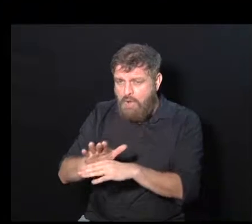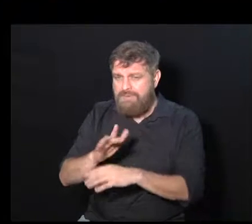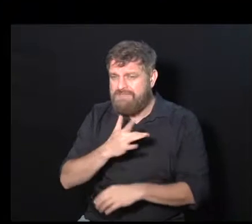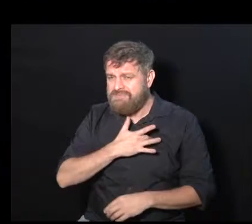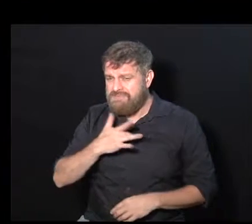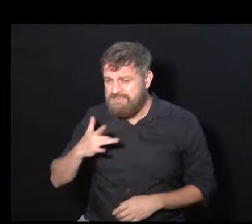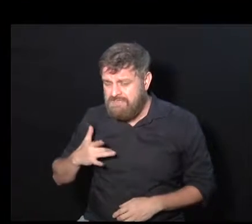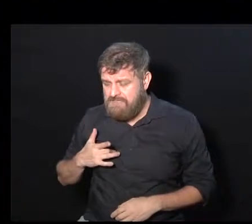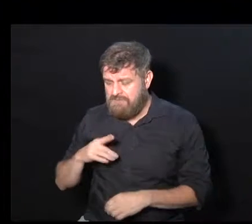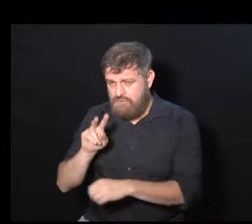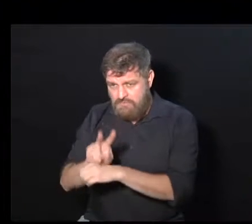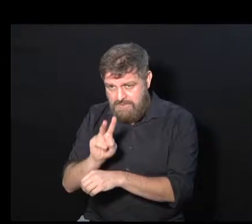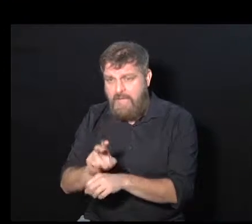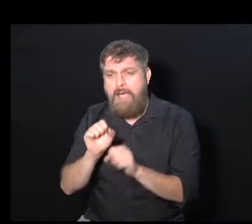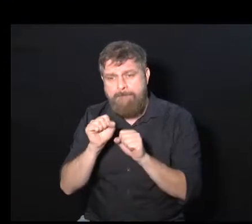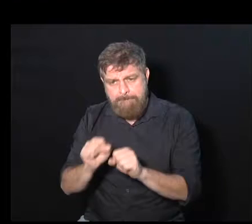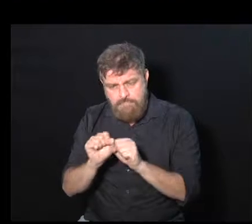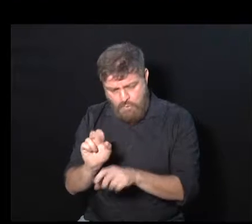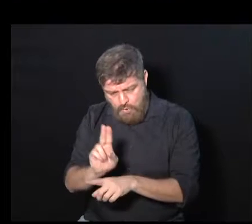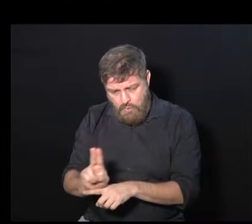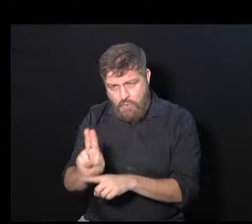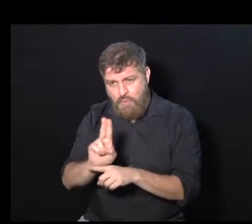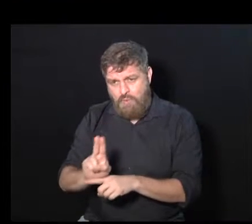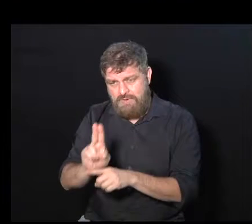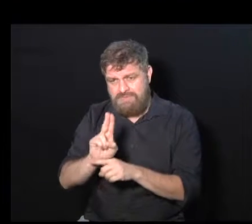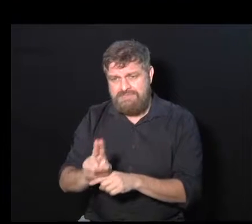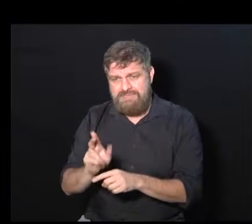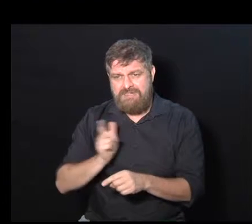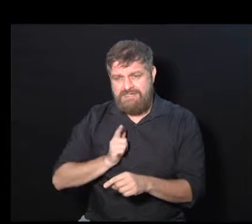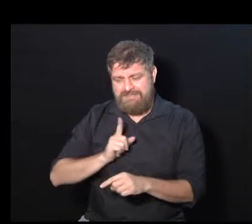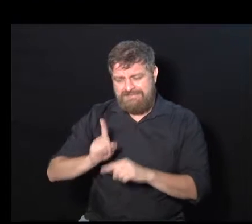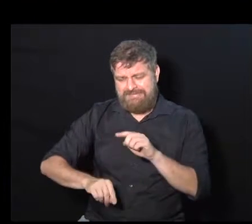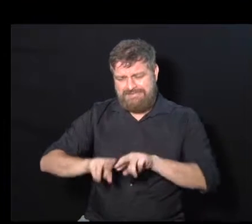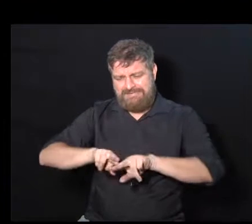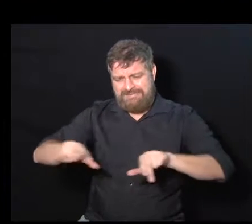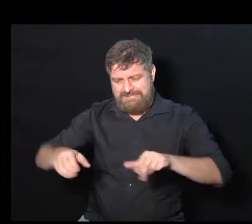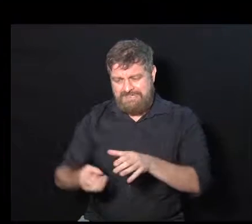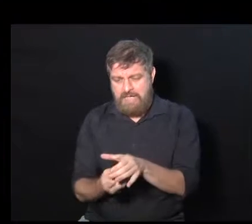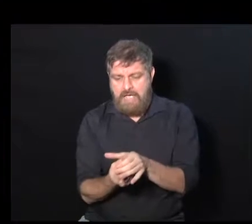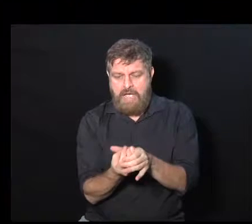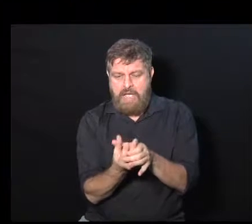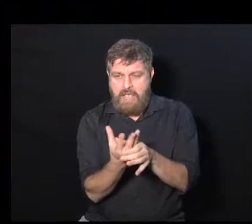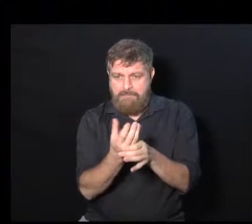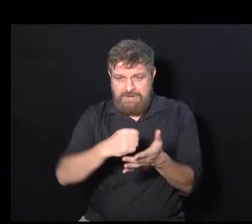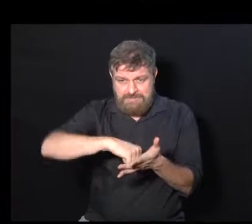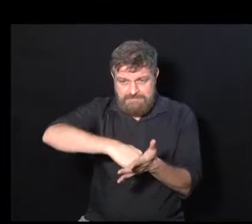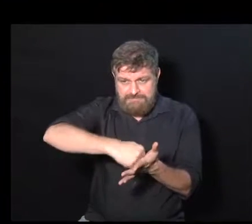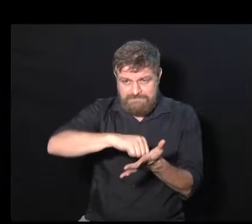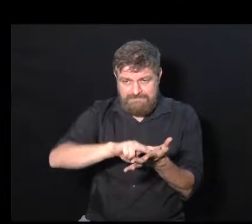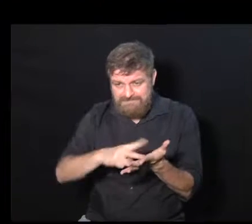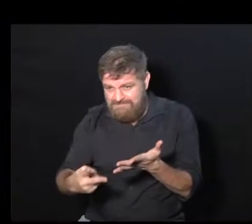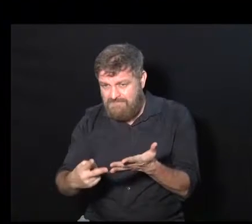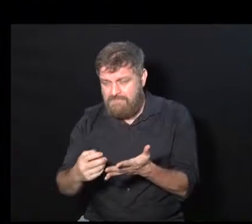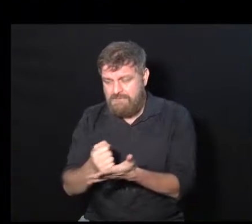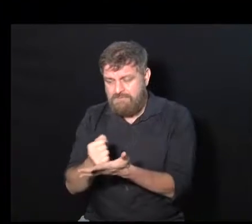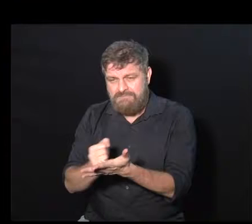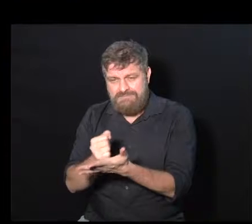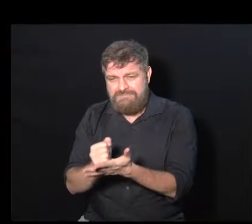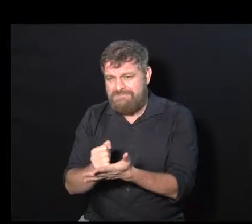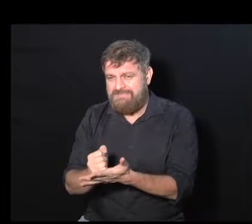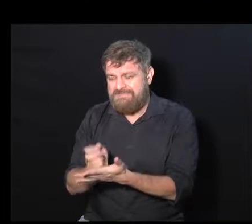saúde, ele pode utilizar de diversas formas as plantas medicinais e não precisar